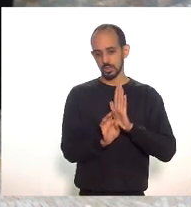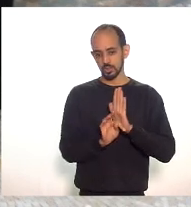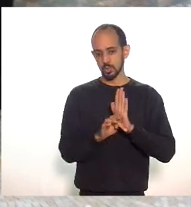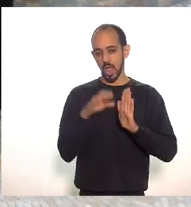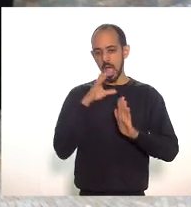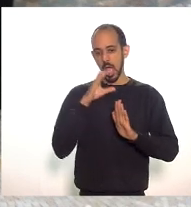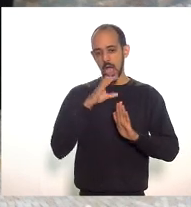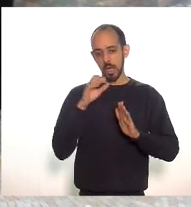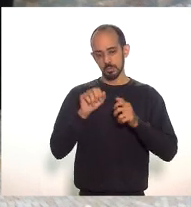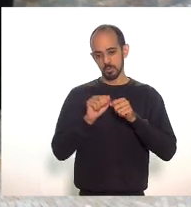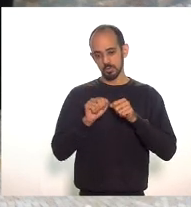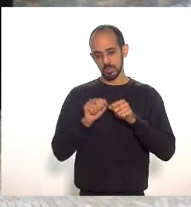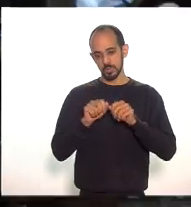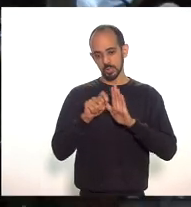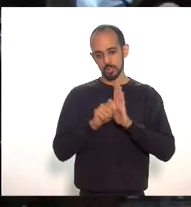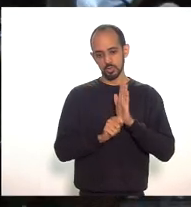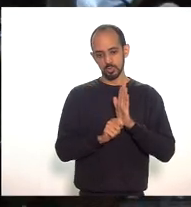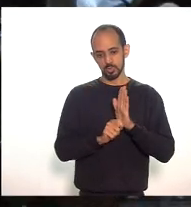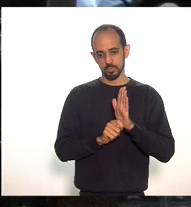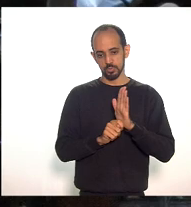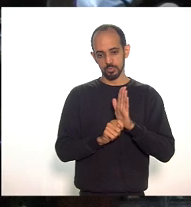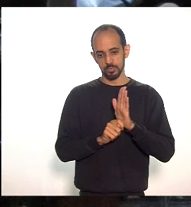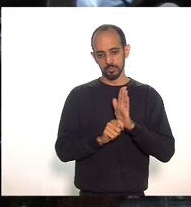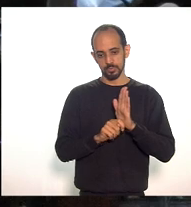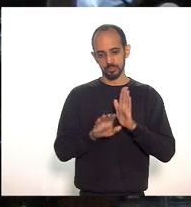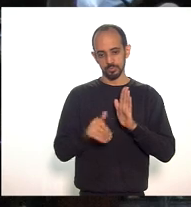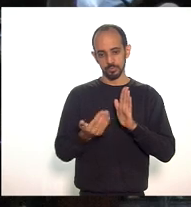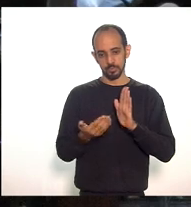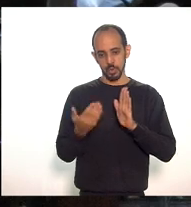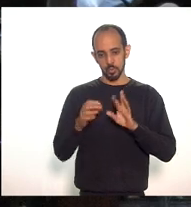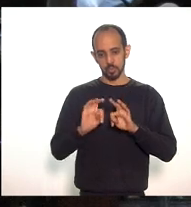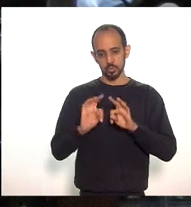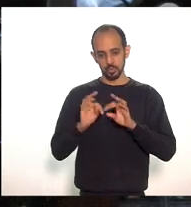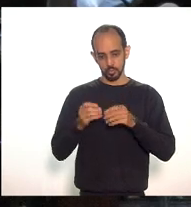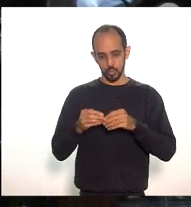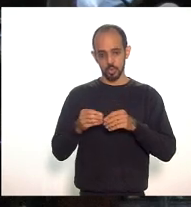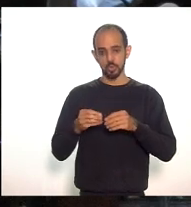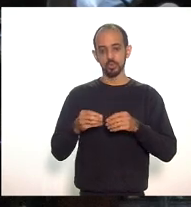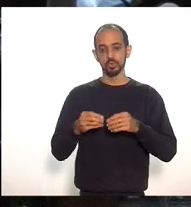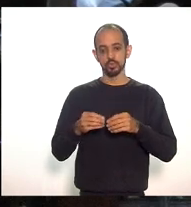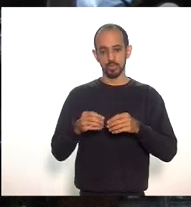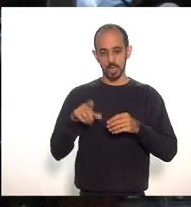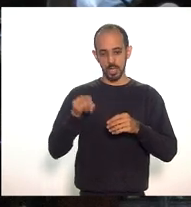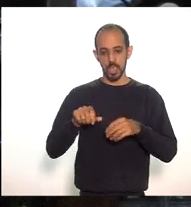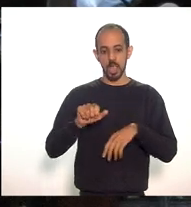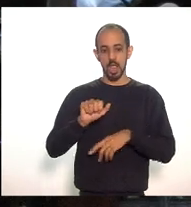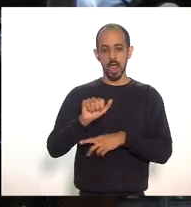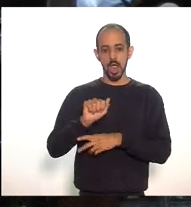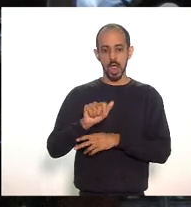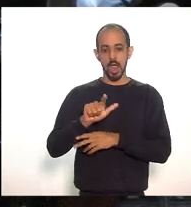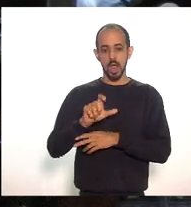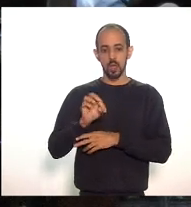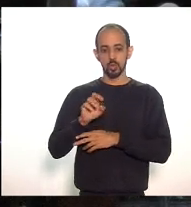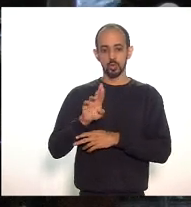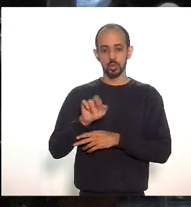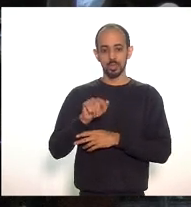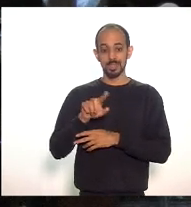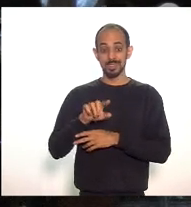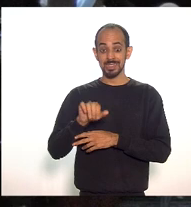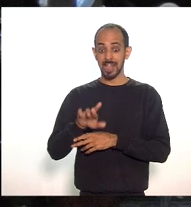o rapidamente aqui a o ascendência vai nos termos que nós caminhamos aqui organizativo da lei que